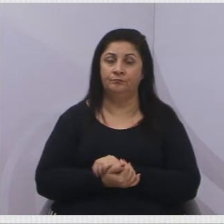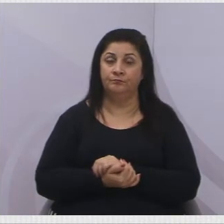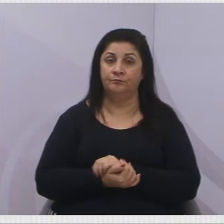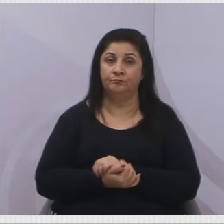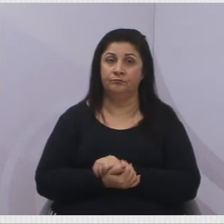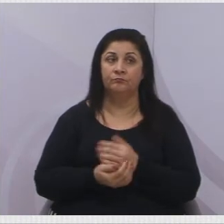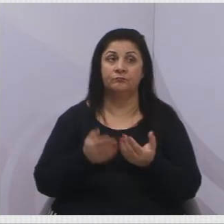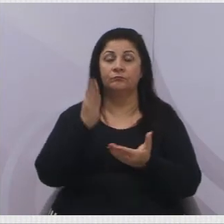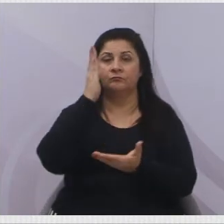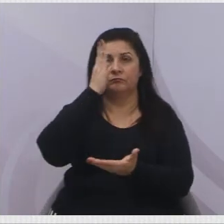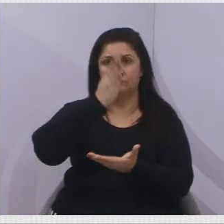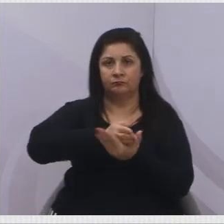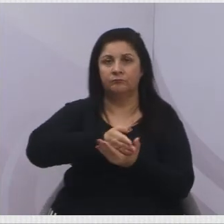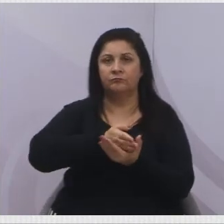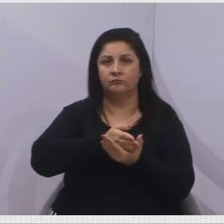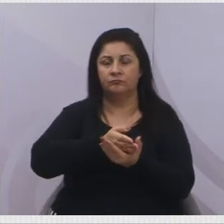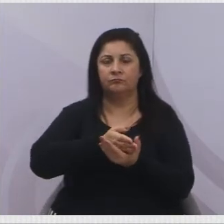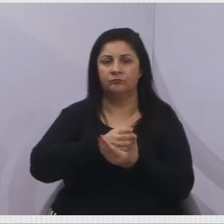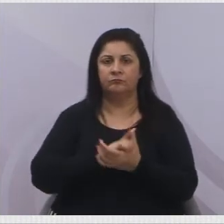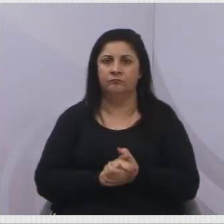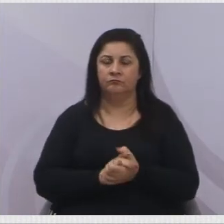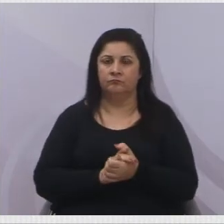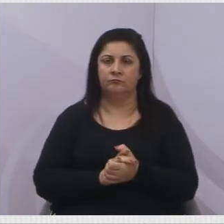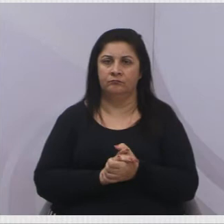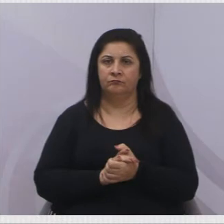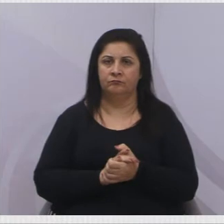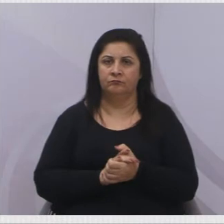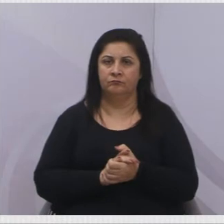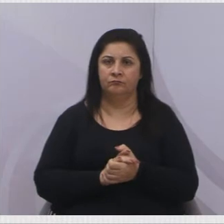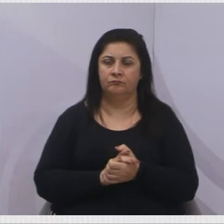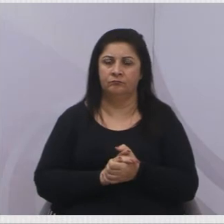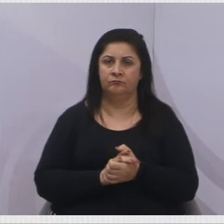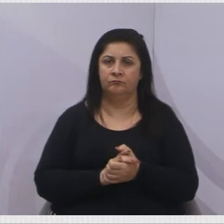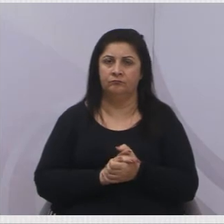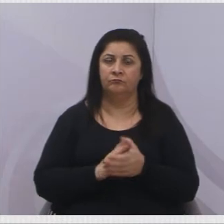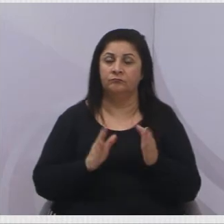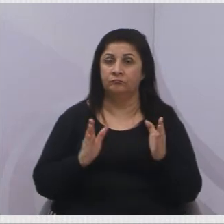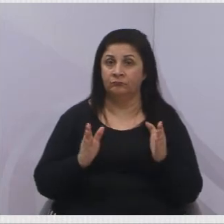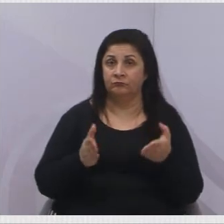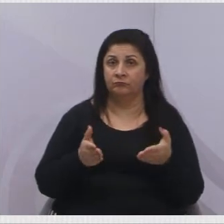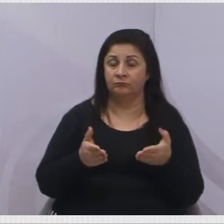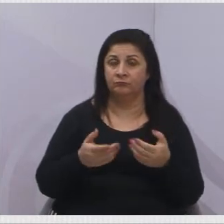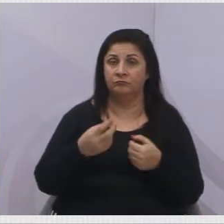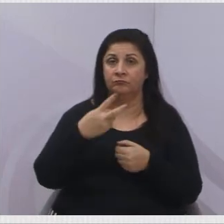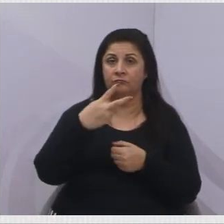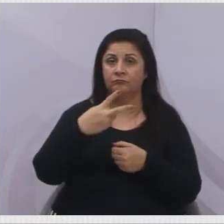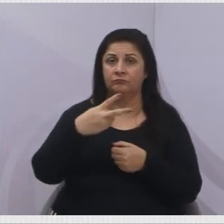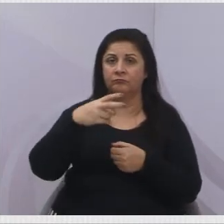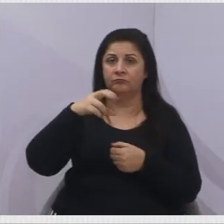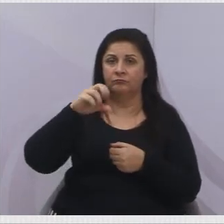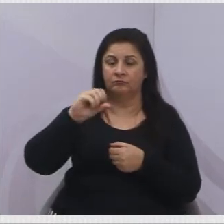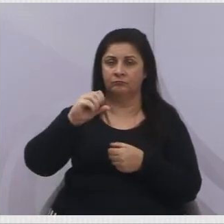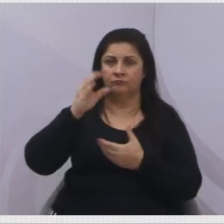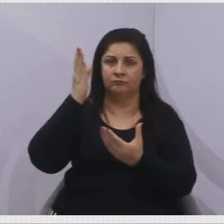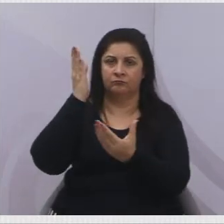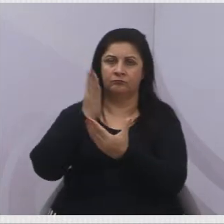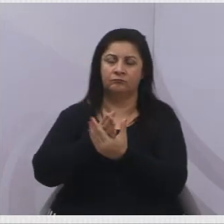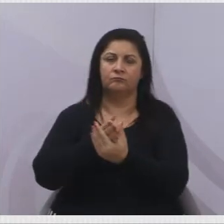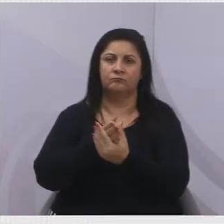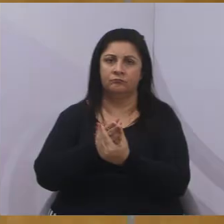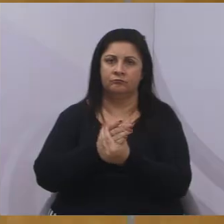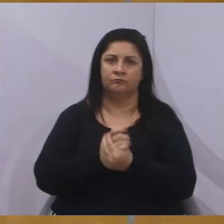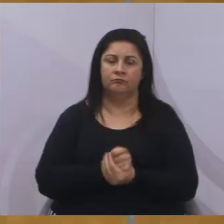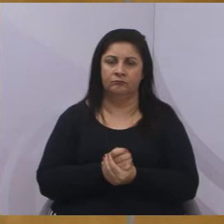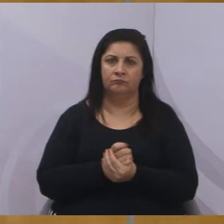as ordens judiciais, nós tivemos no ano de 2021 29 ações que